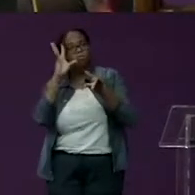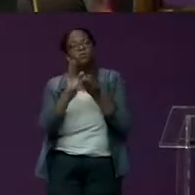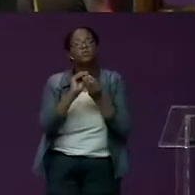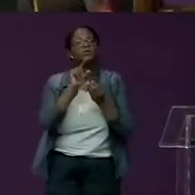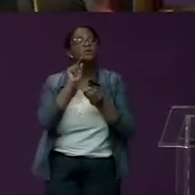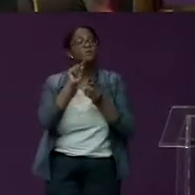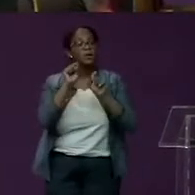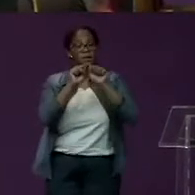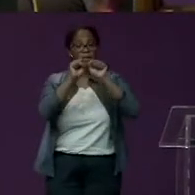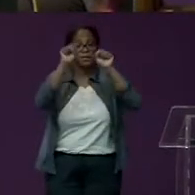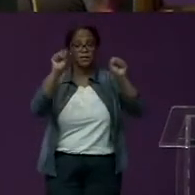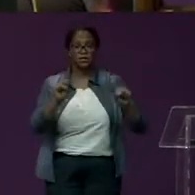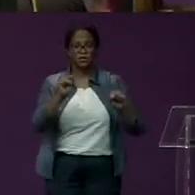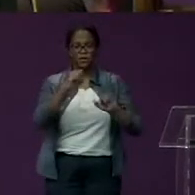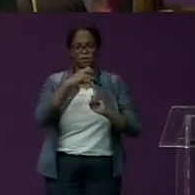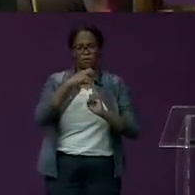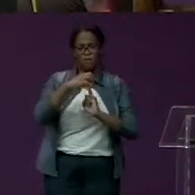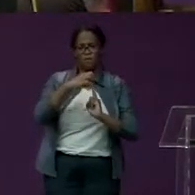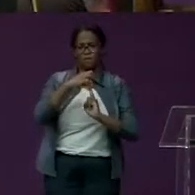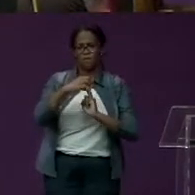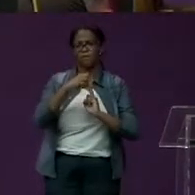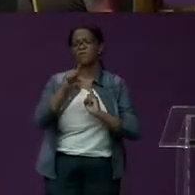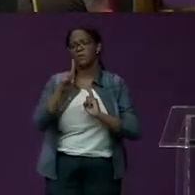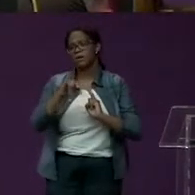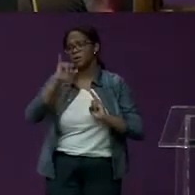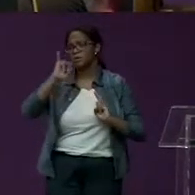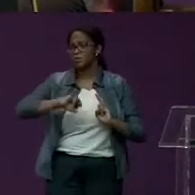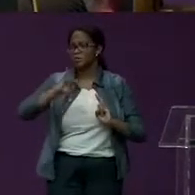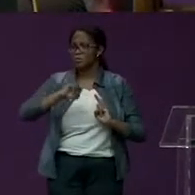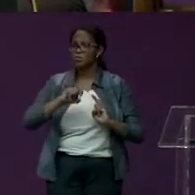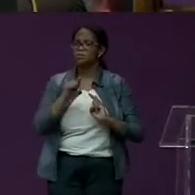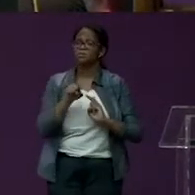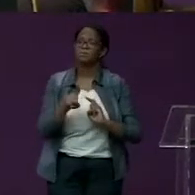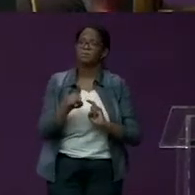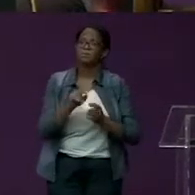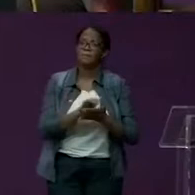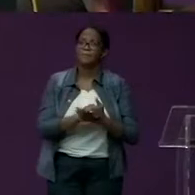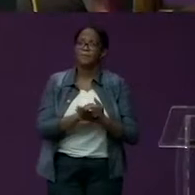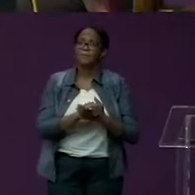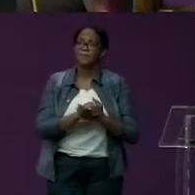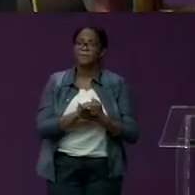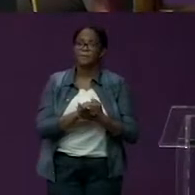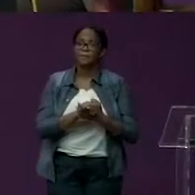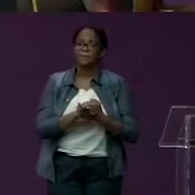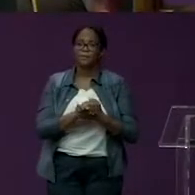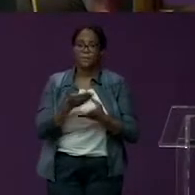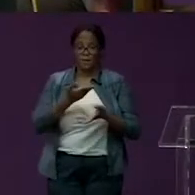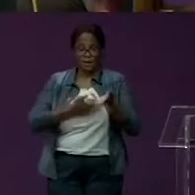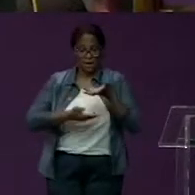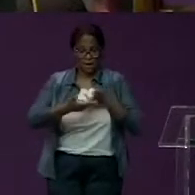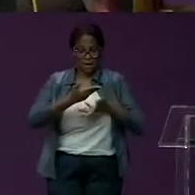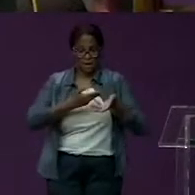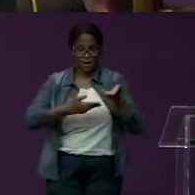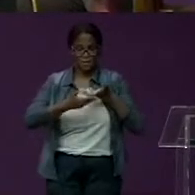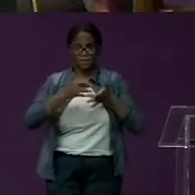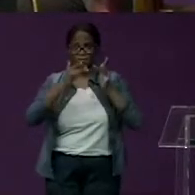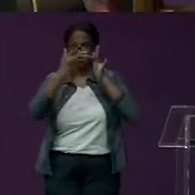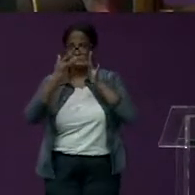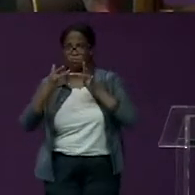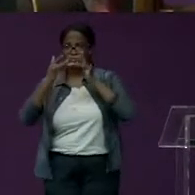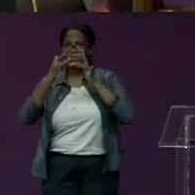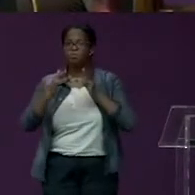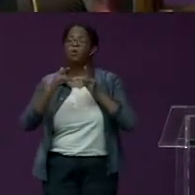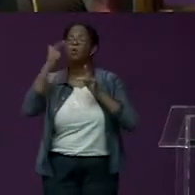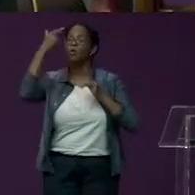Fiocruz, né, e que é importante ter a relação não só com outros poderes, com os poderes